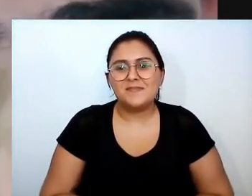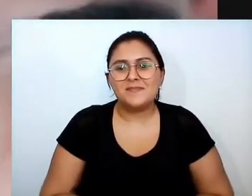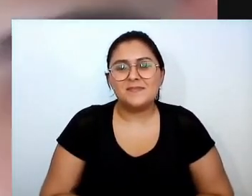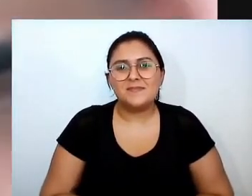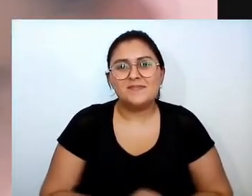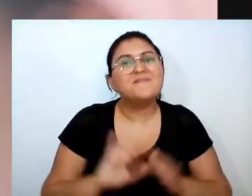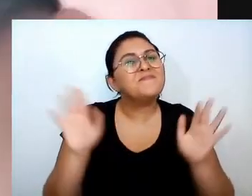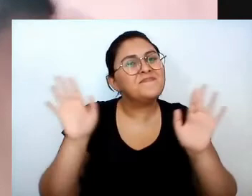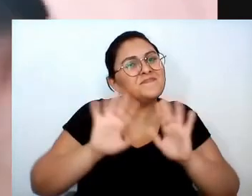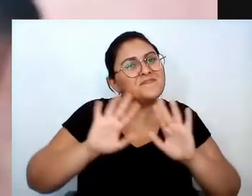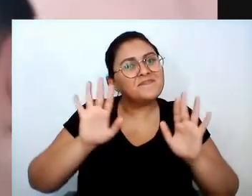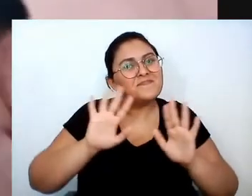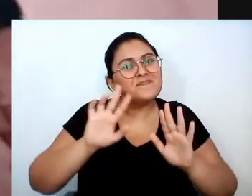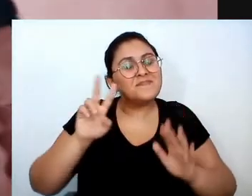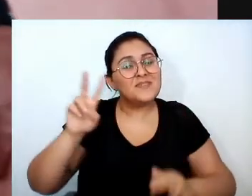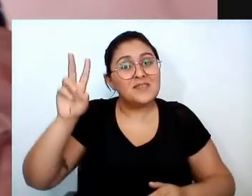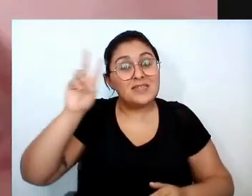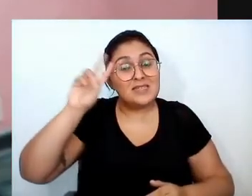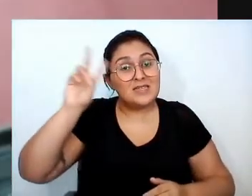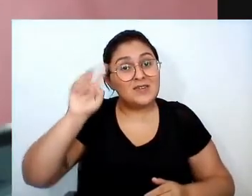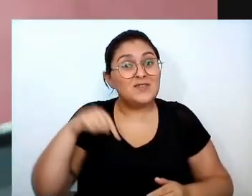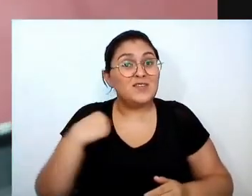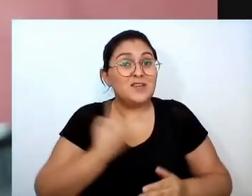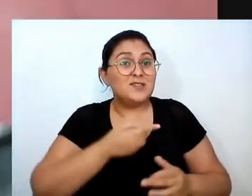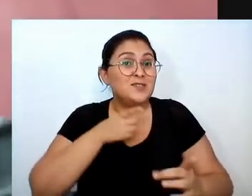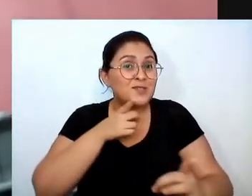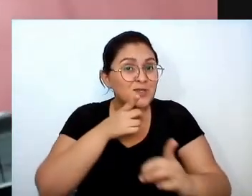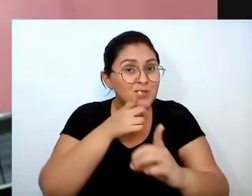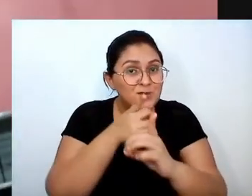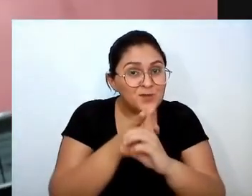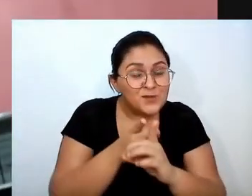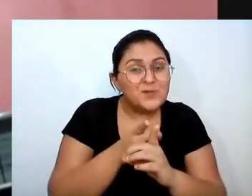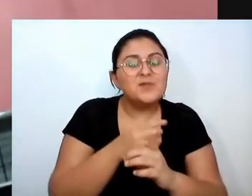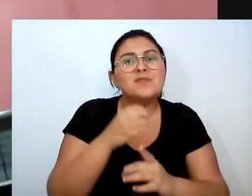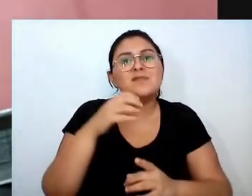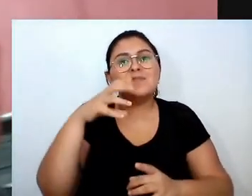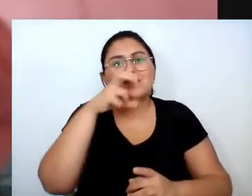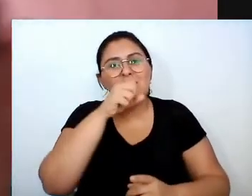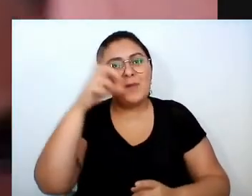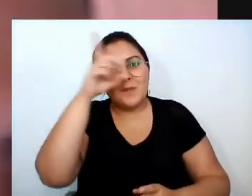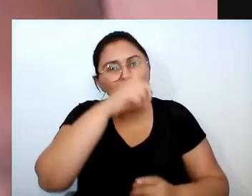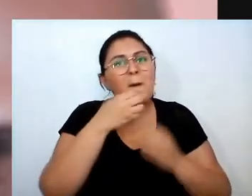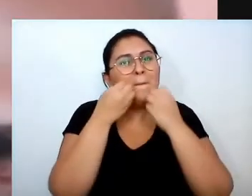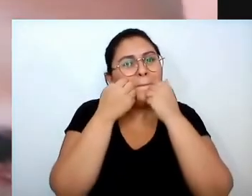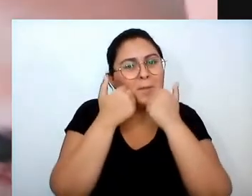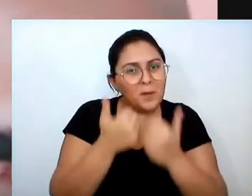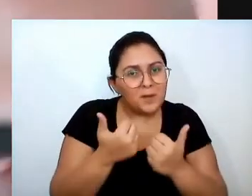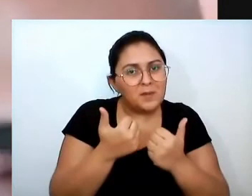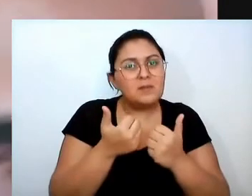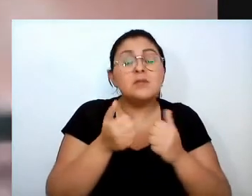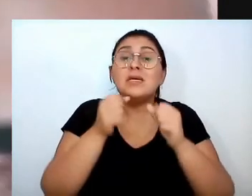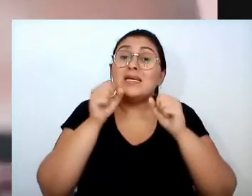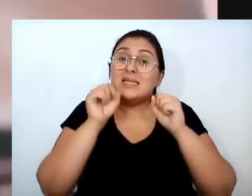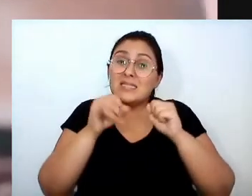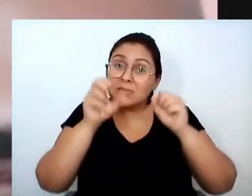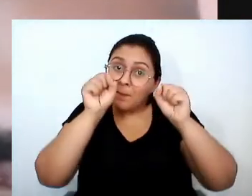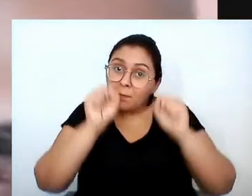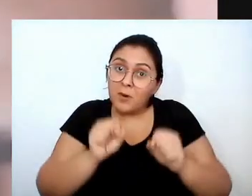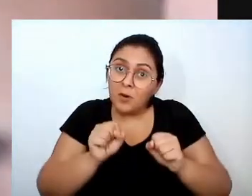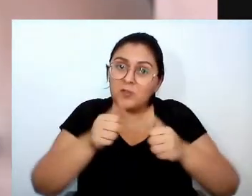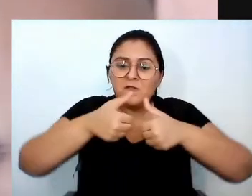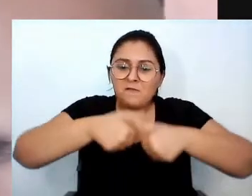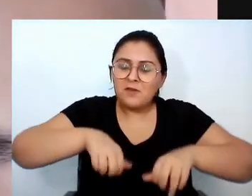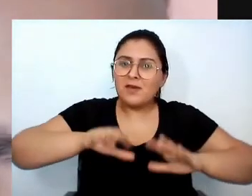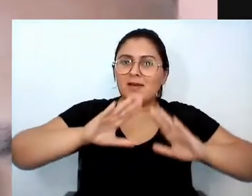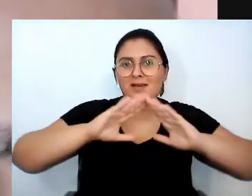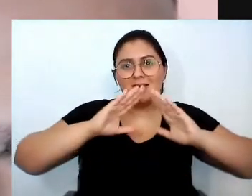todos. Valeu. Então é isso, pessoal. Até segunda-feira, certo? Um bom final de semana para todos. Fiquem todos bem, com saúde.